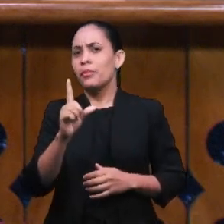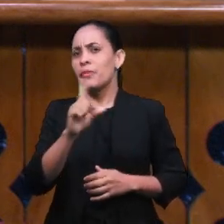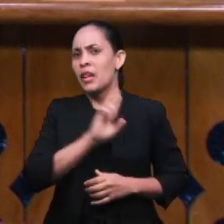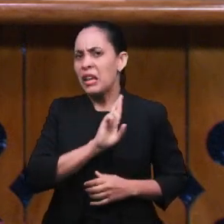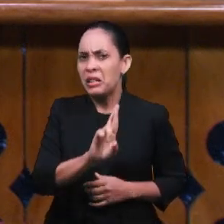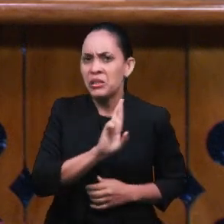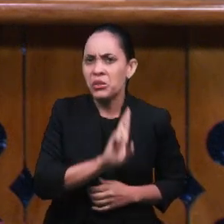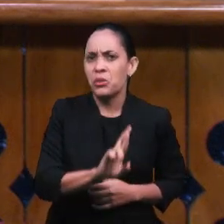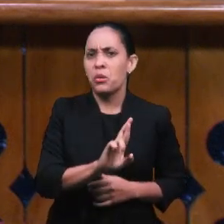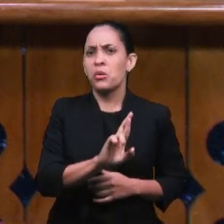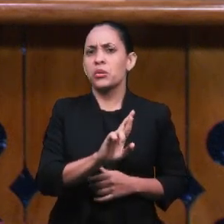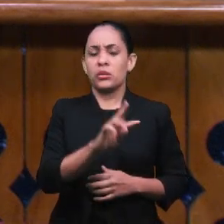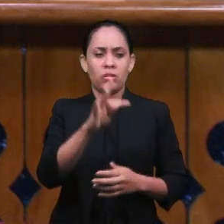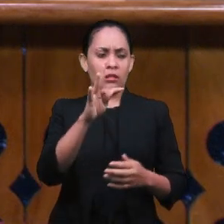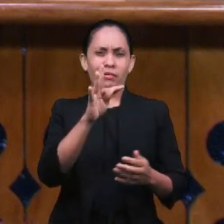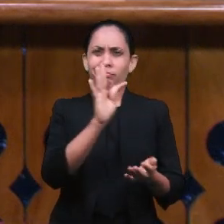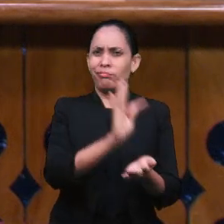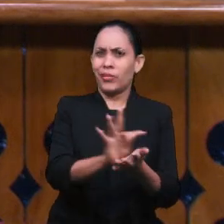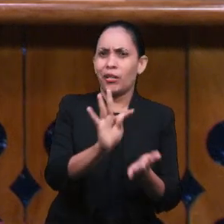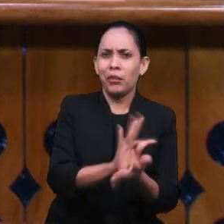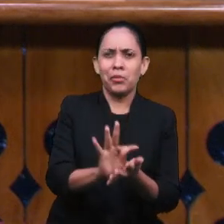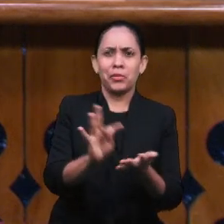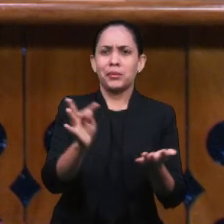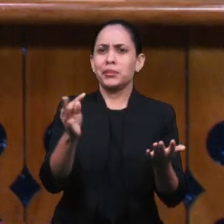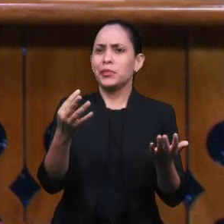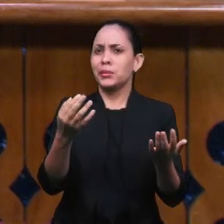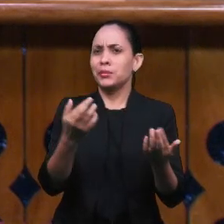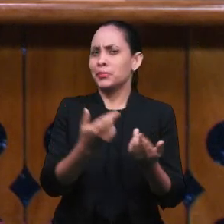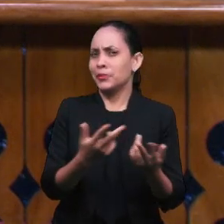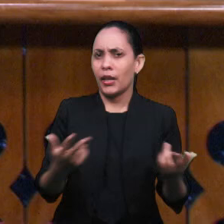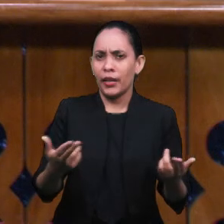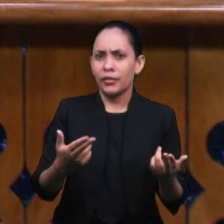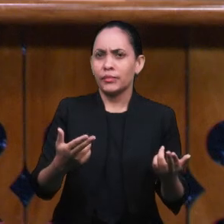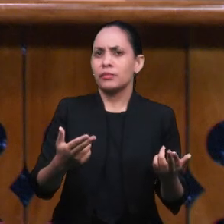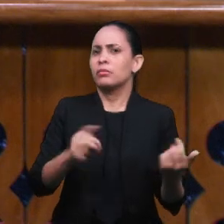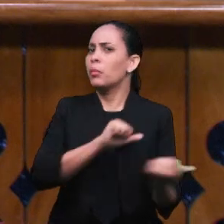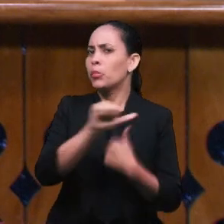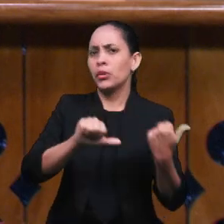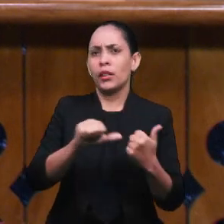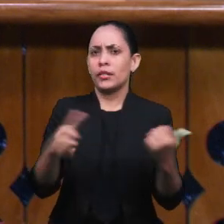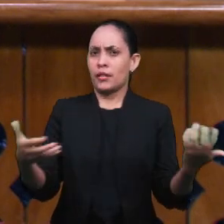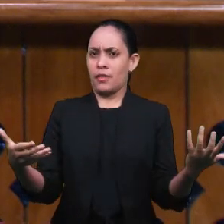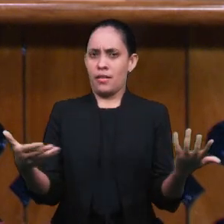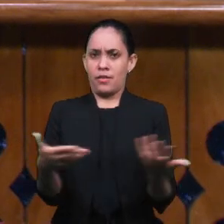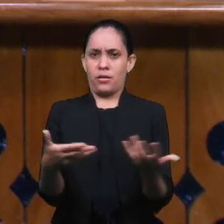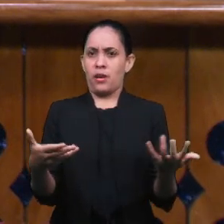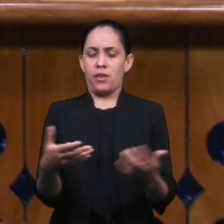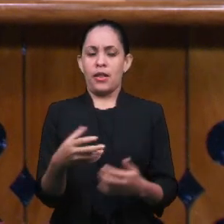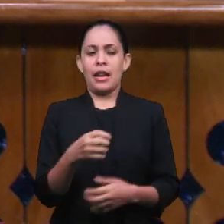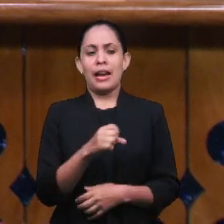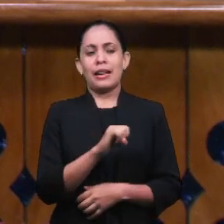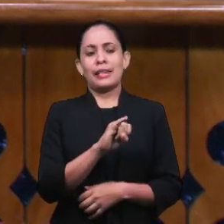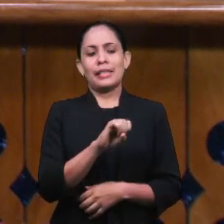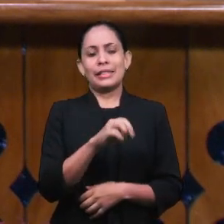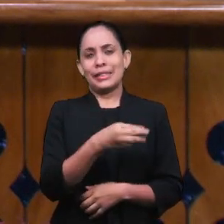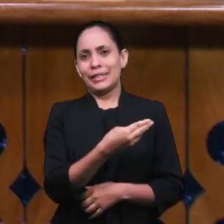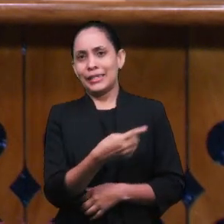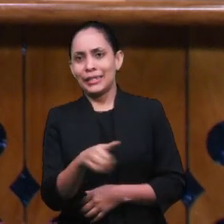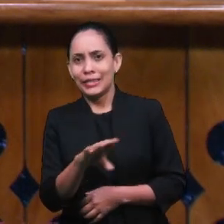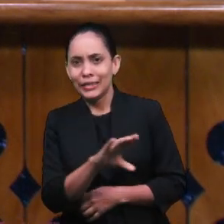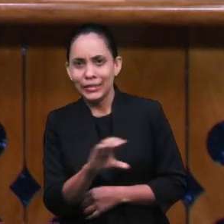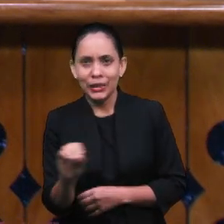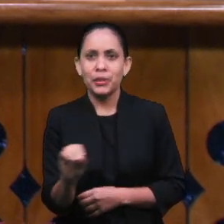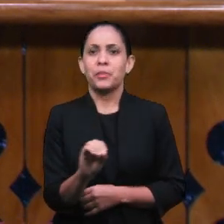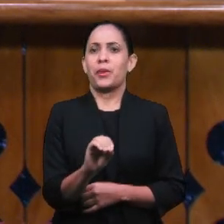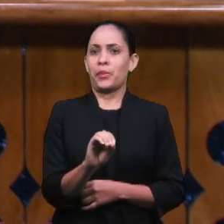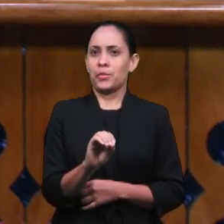for, teólogo, tira isso. Seu nome agora é Simão Bar Jonas. Simão do